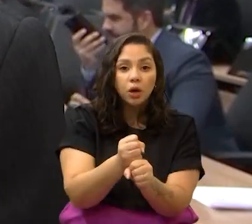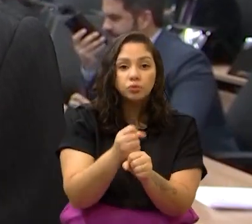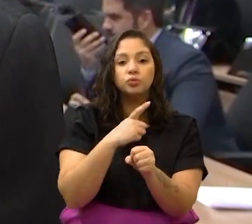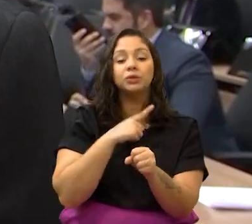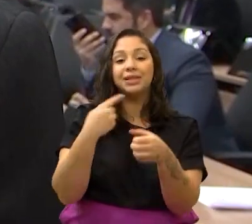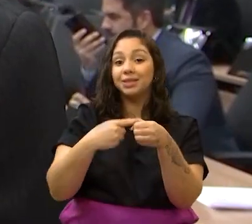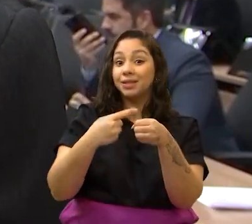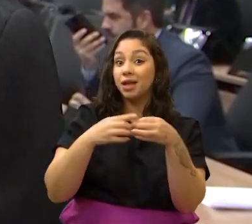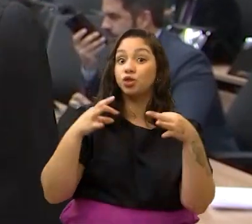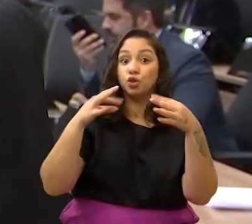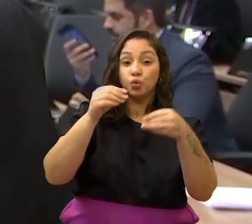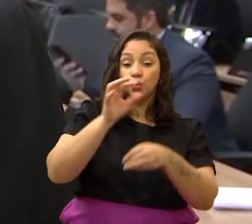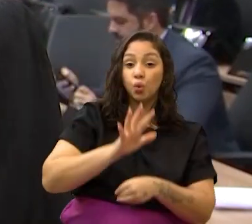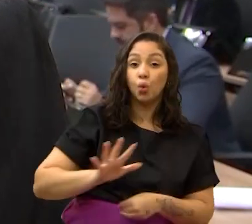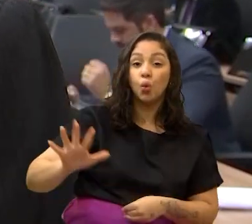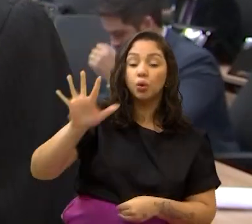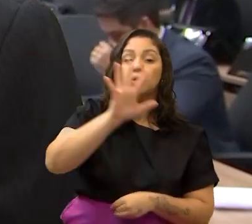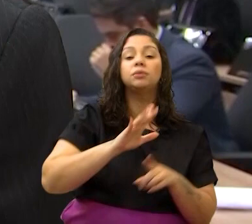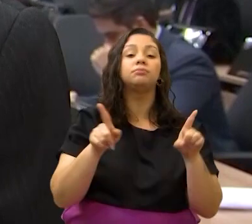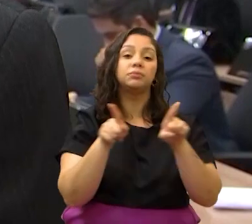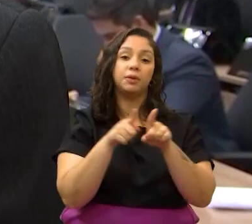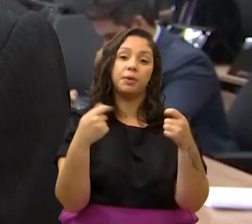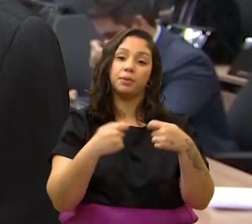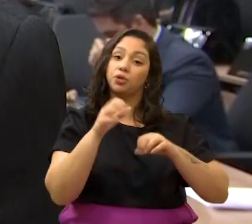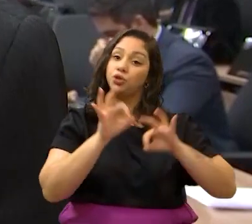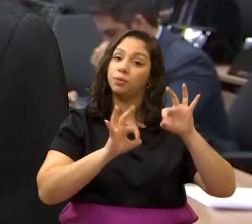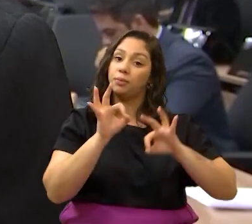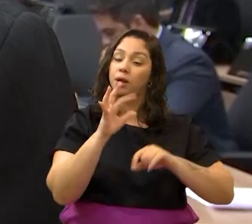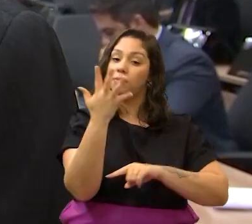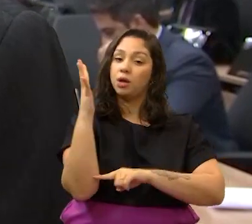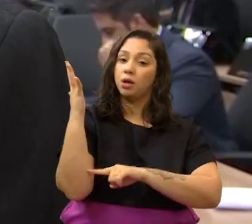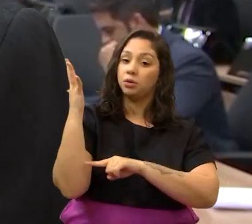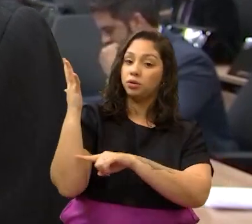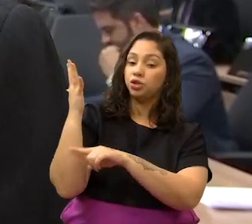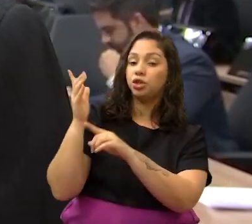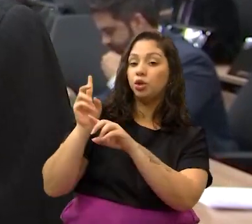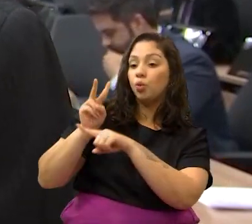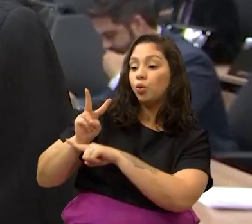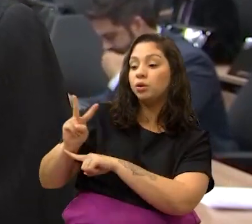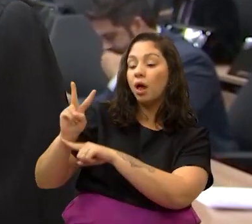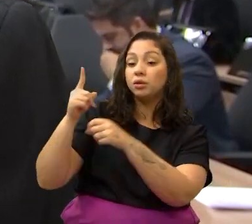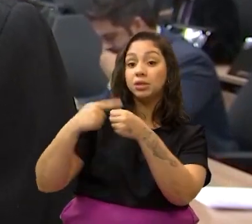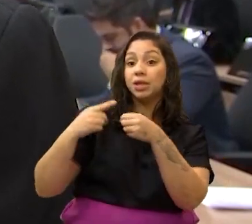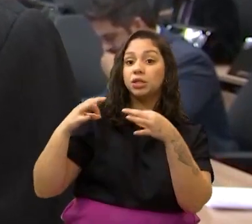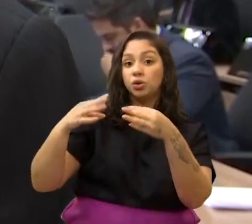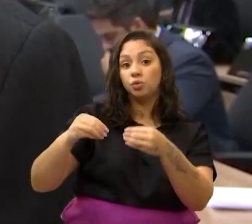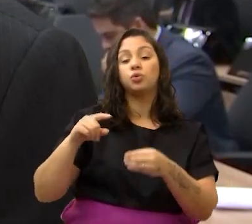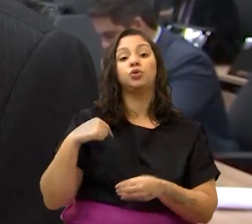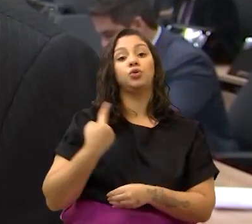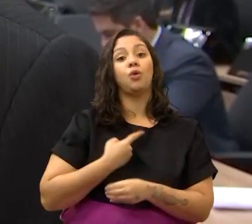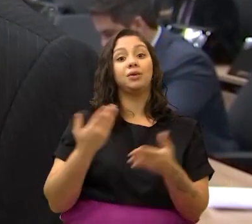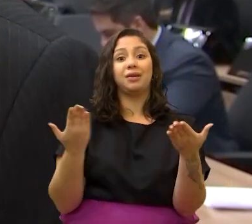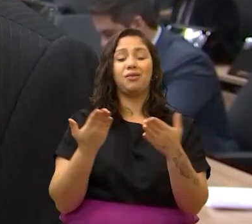cidade como um todo, um levantamento fitossanitário, e precisa de um plano de manejo para a cidade como um todo. Então a gente está assim na Idade